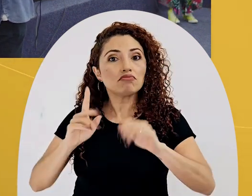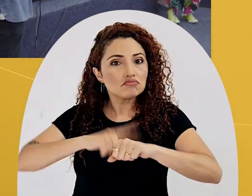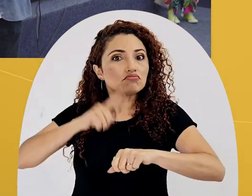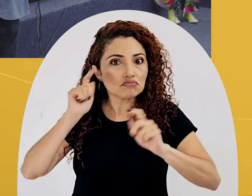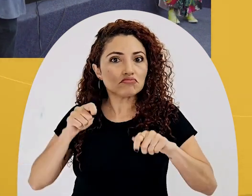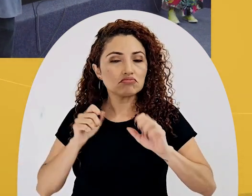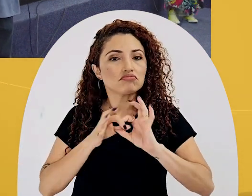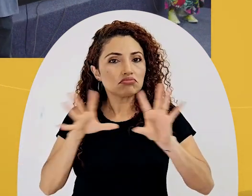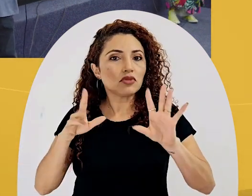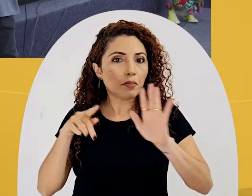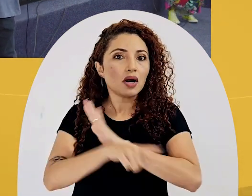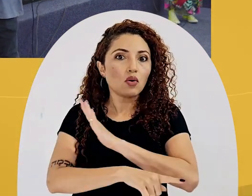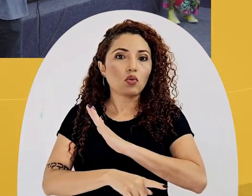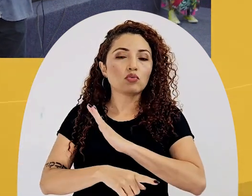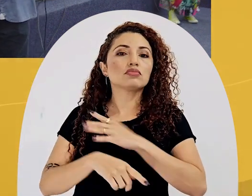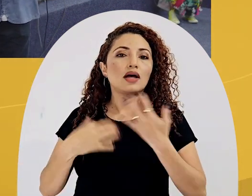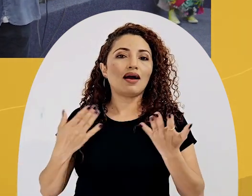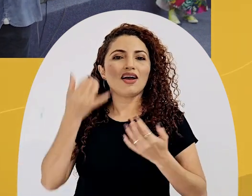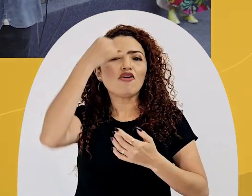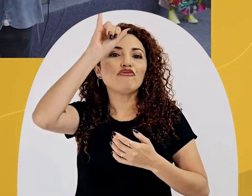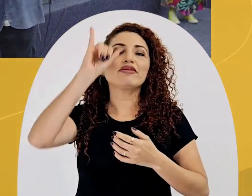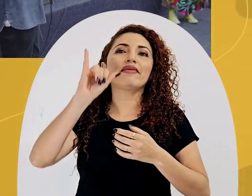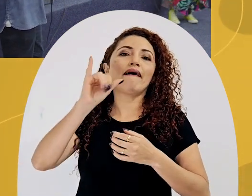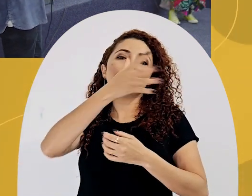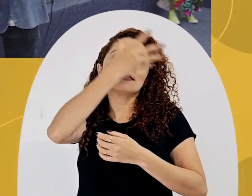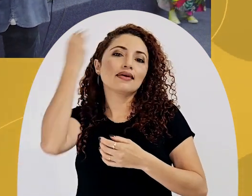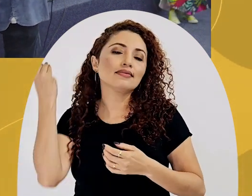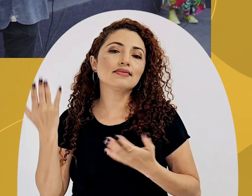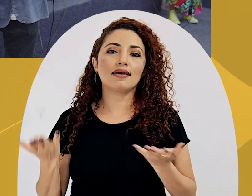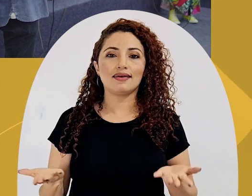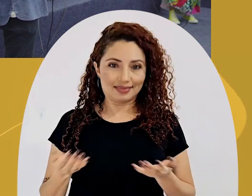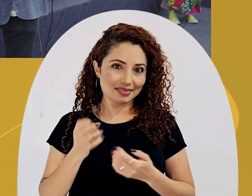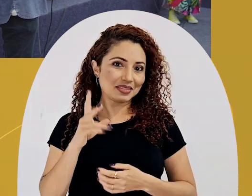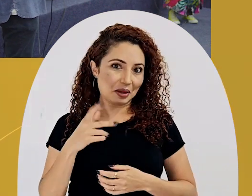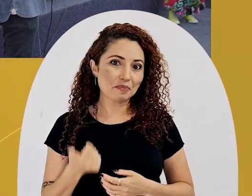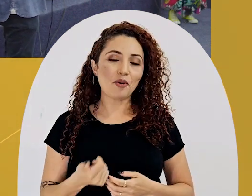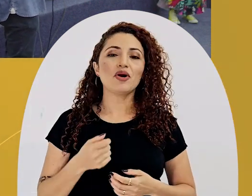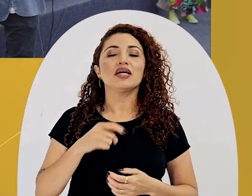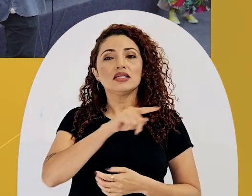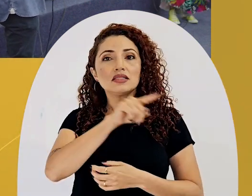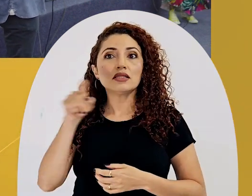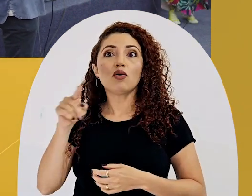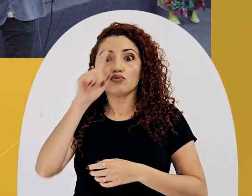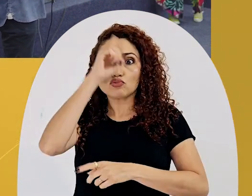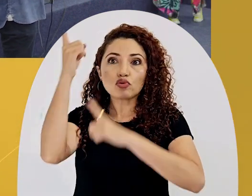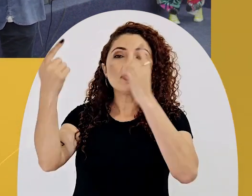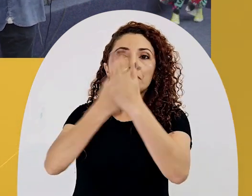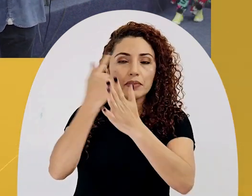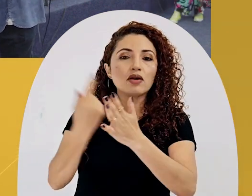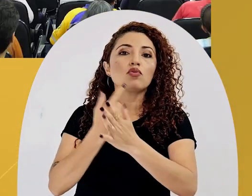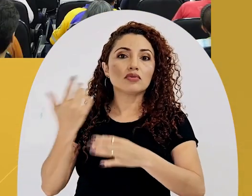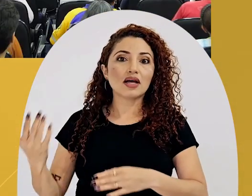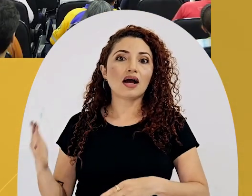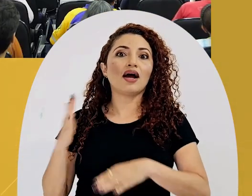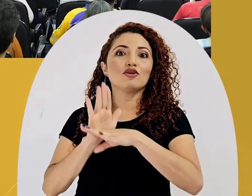vocês esqueçam, porque o compartilhamento de histórias, perguntas, dúvidas, também enriquecem aqui o nosso bate-papo.